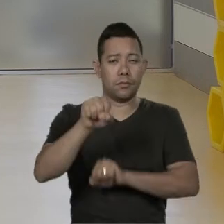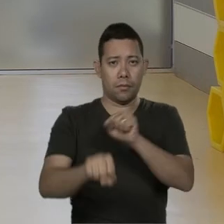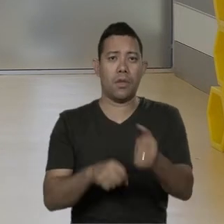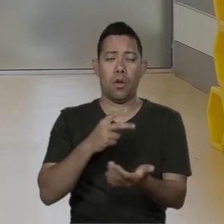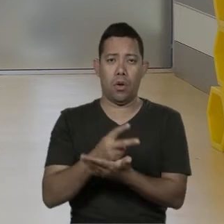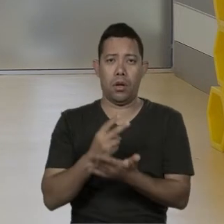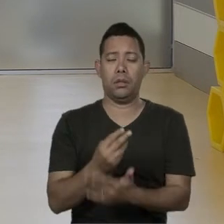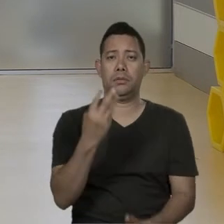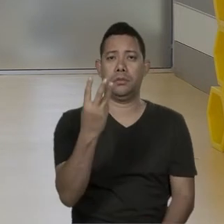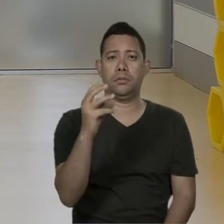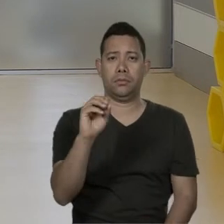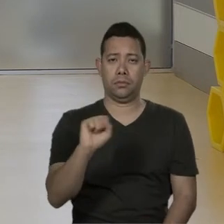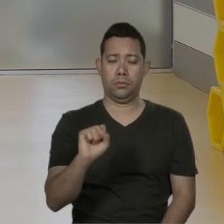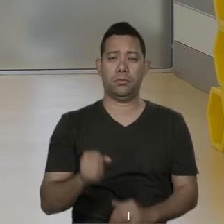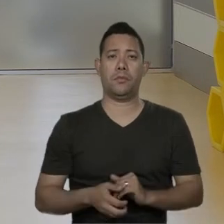Mais 30 segundinhos.